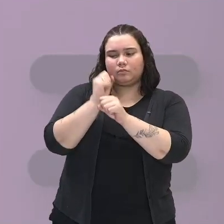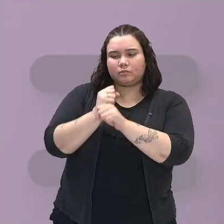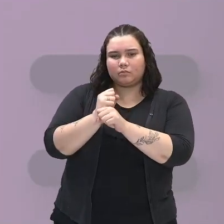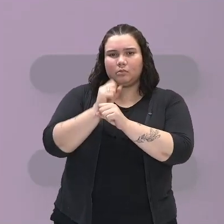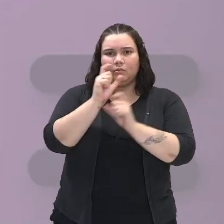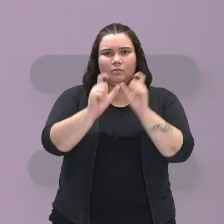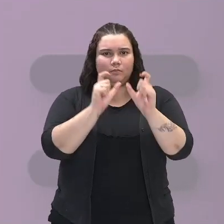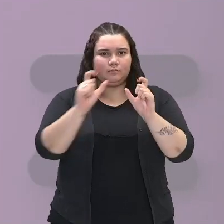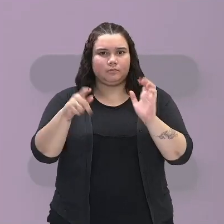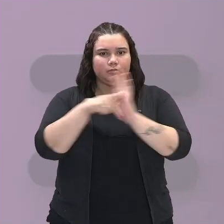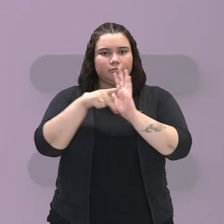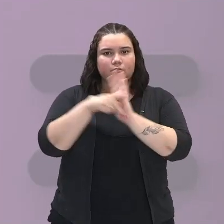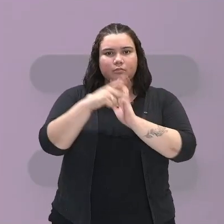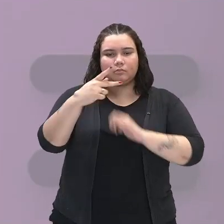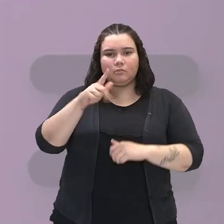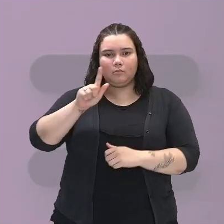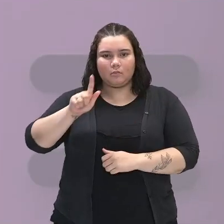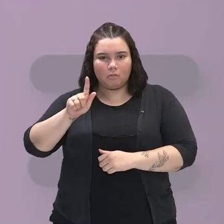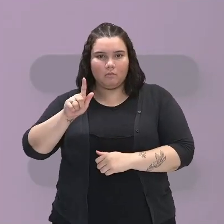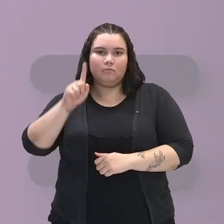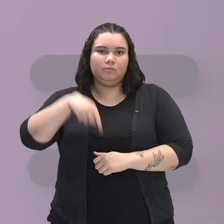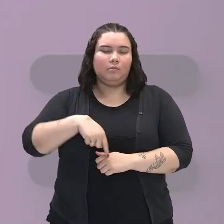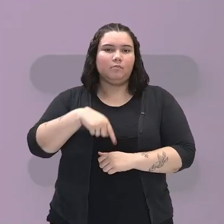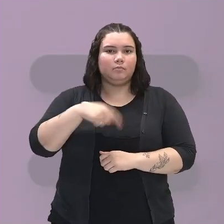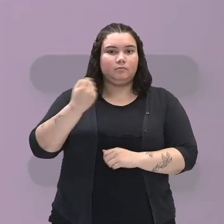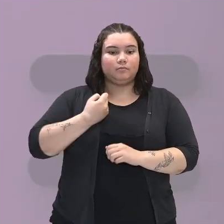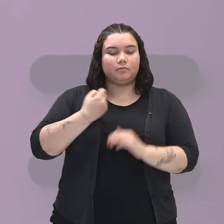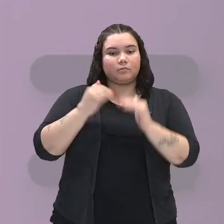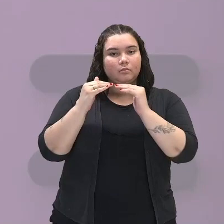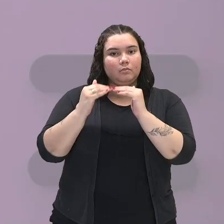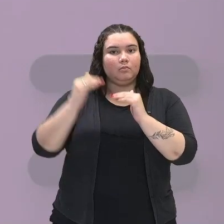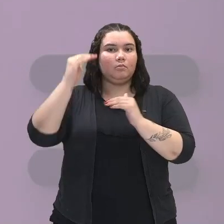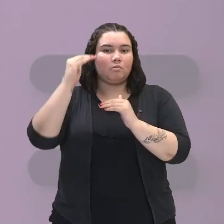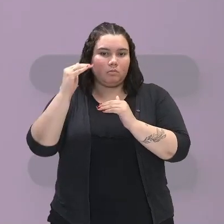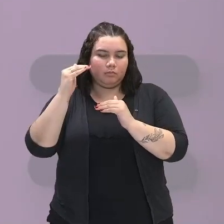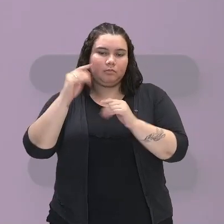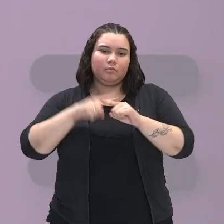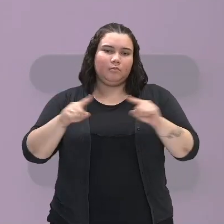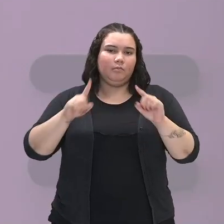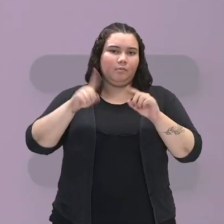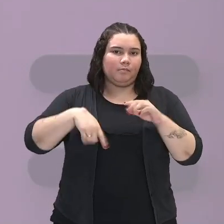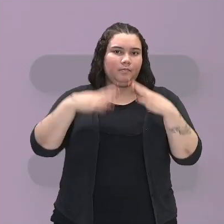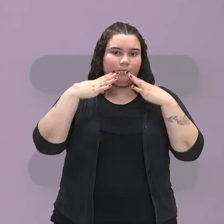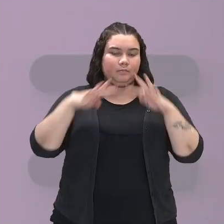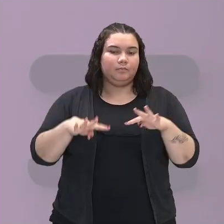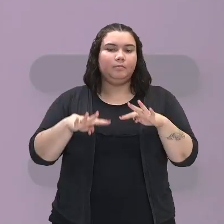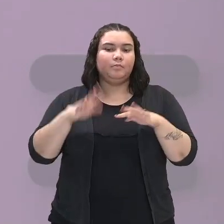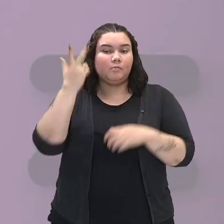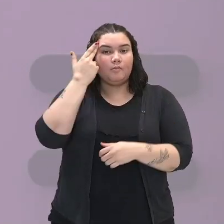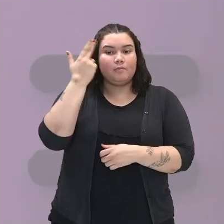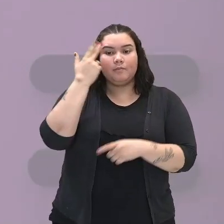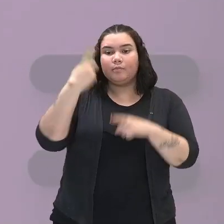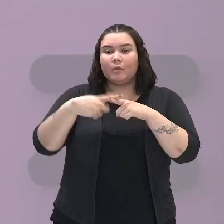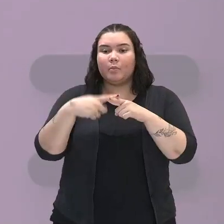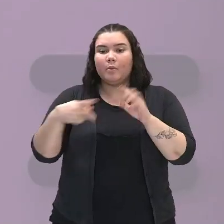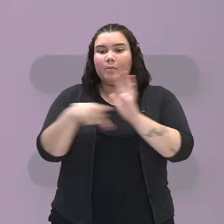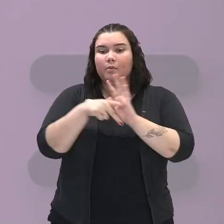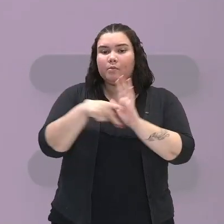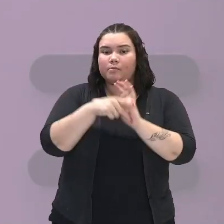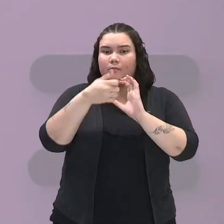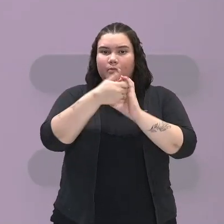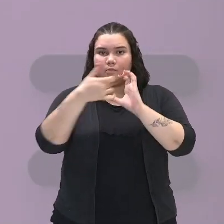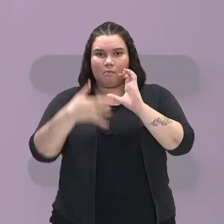PG, normalmente vão ser valores bem altos, tá? Mas isso aí é normal porque em função dessa característica, né,